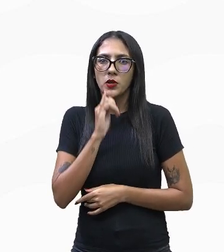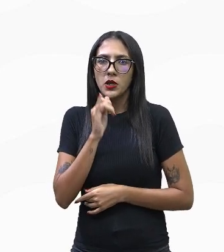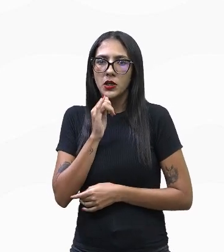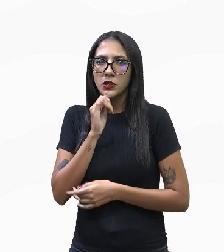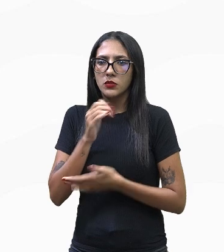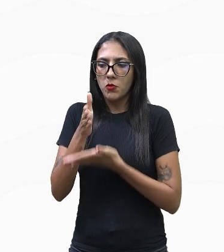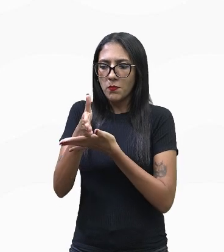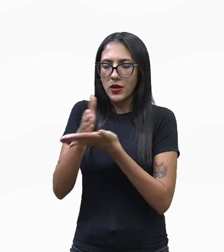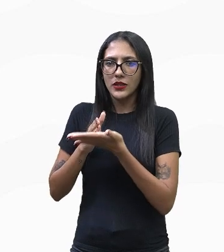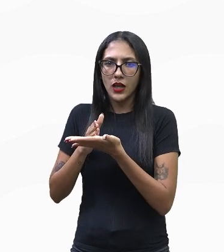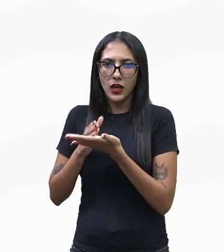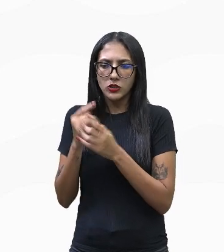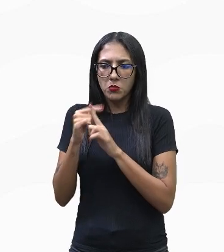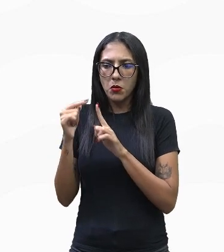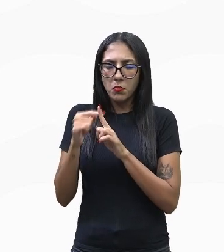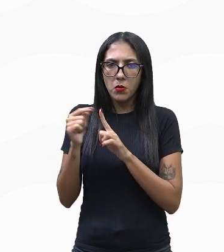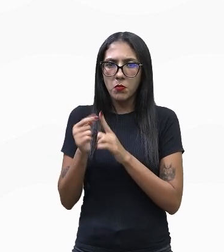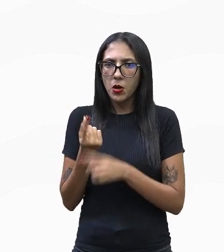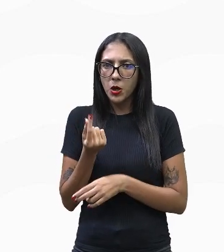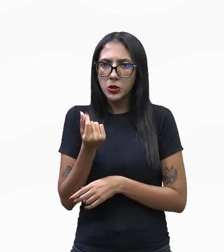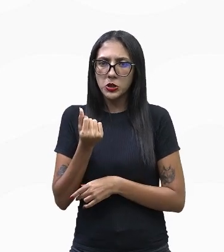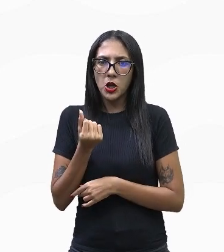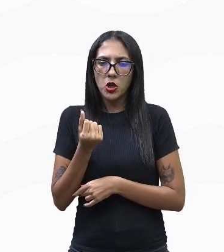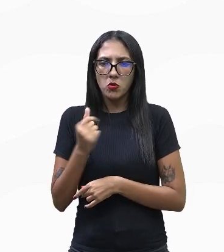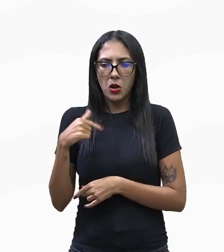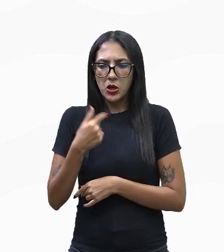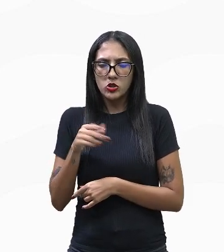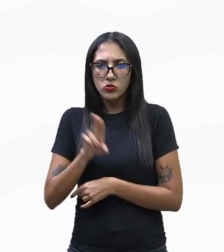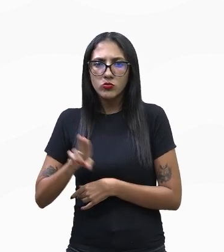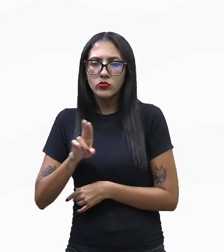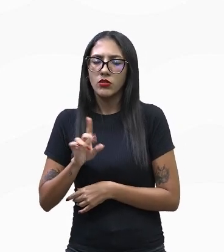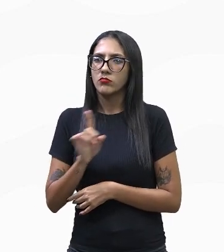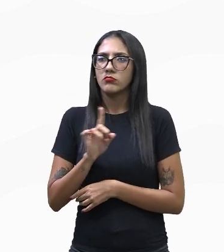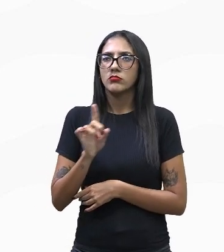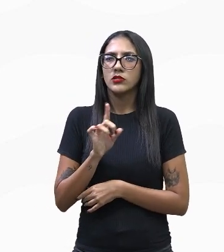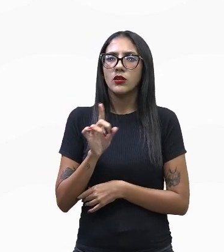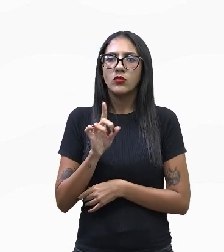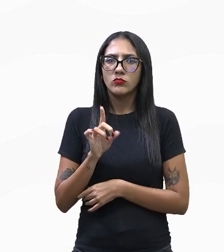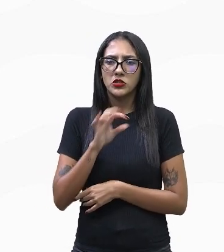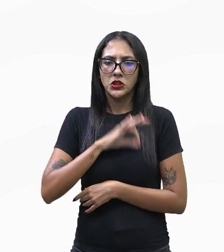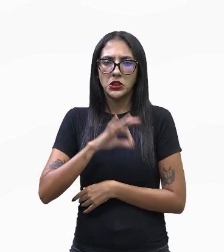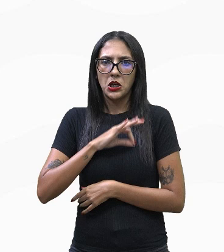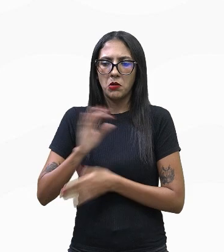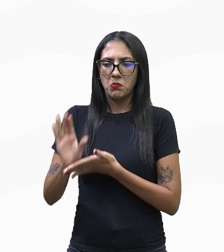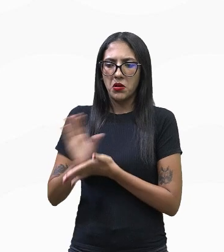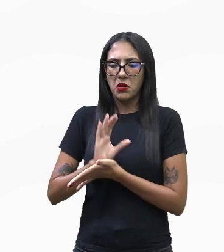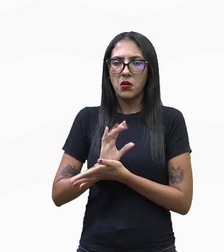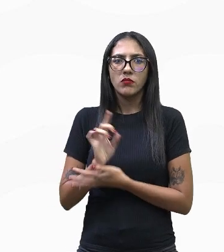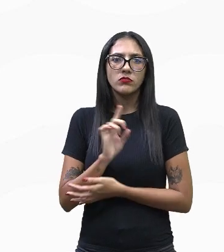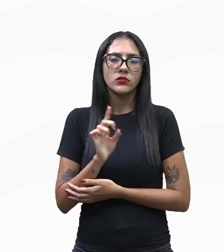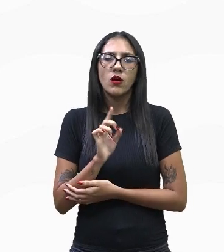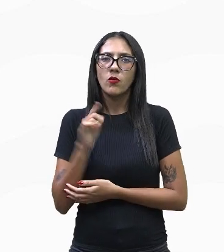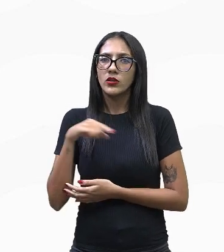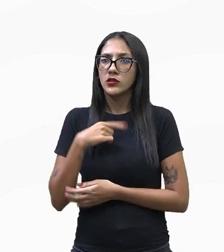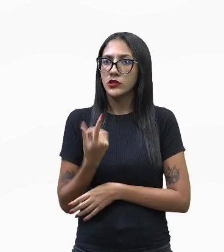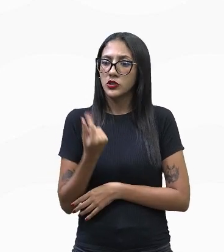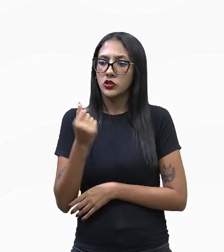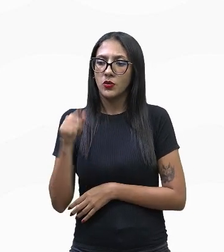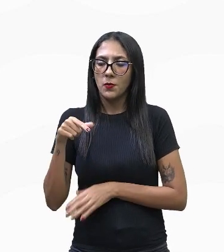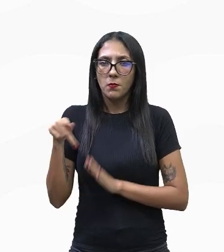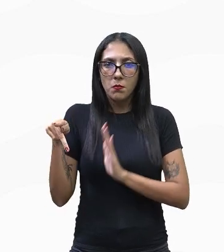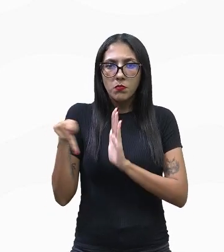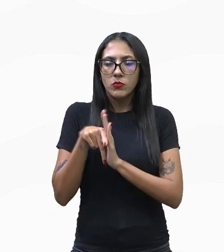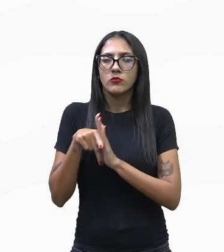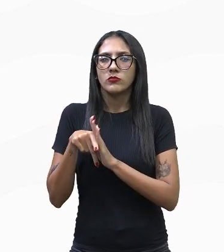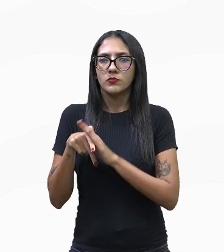pode ser de forma alguma misturado aí, colocado como parte do seu salário ou como algo que você possa utilizar. Se